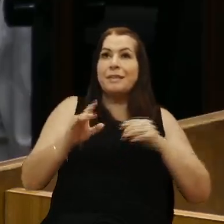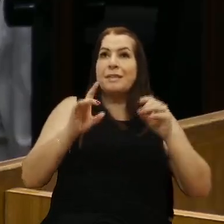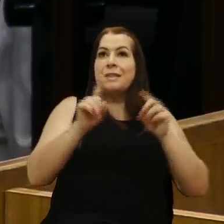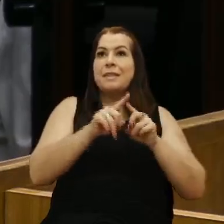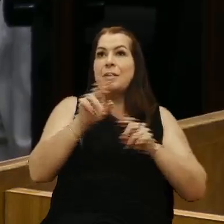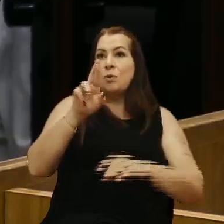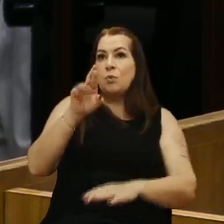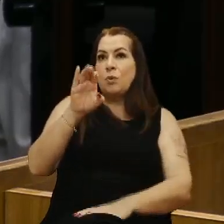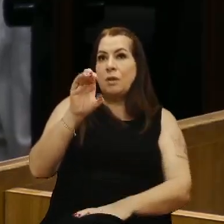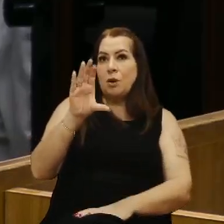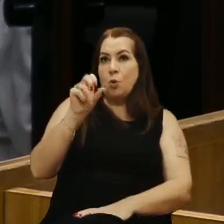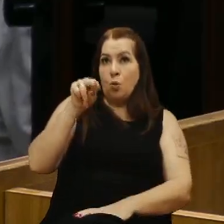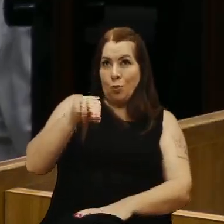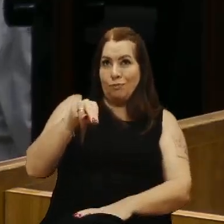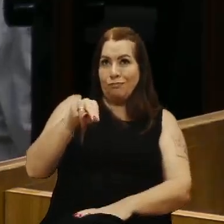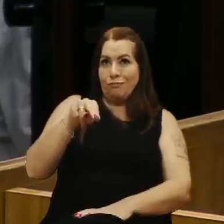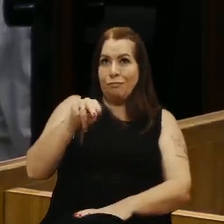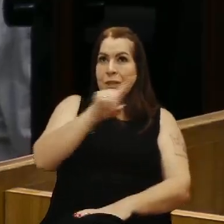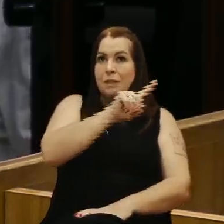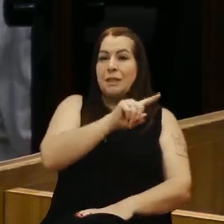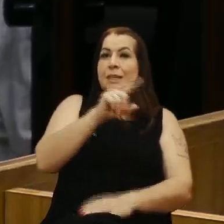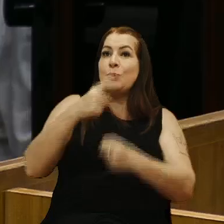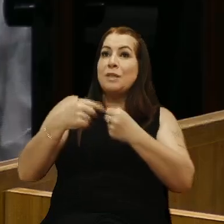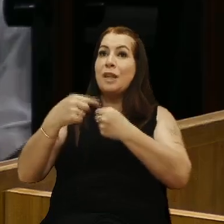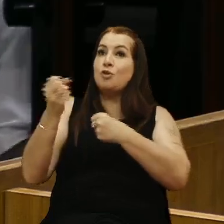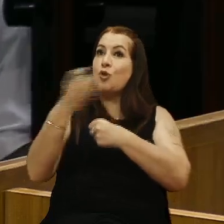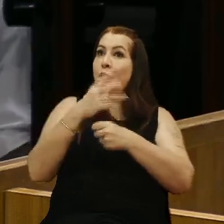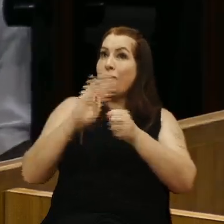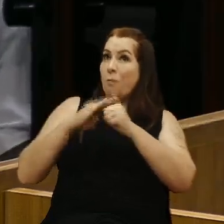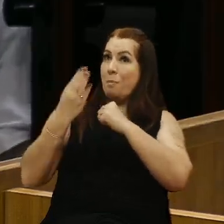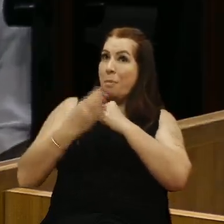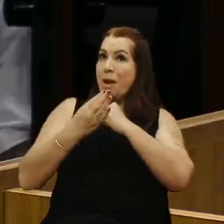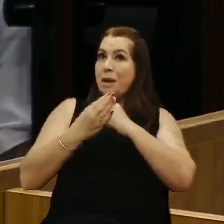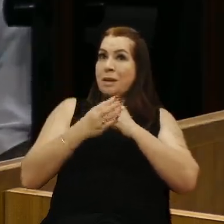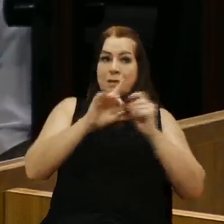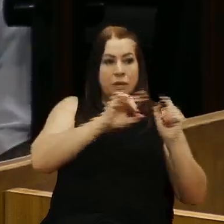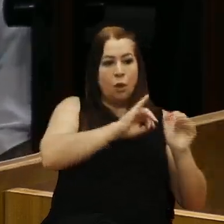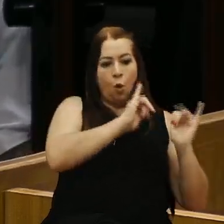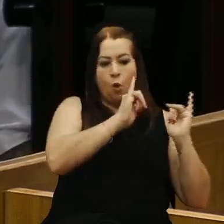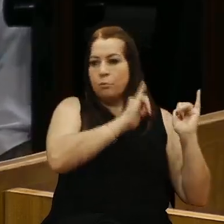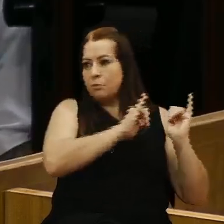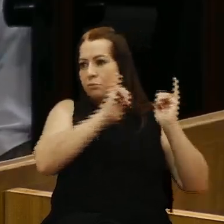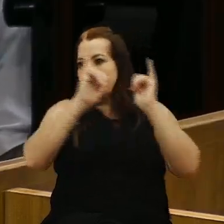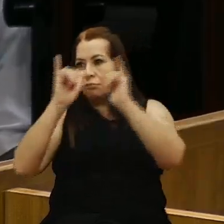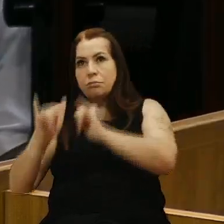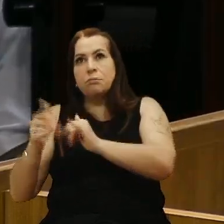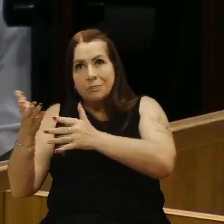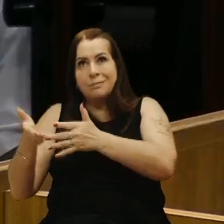do Reolon e lá do Cidade Nova tenha que vir de ônibus